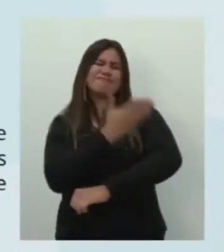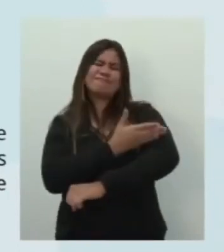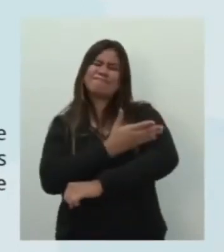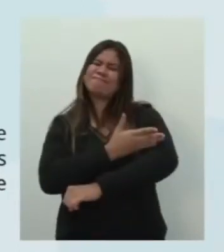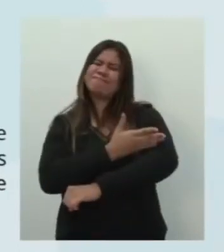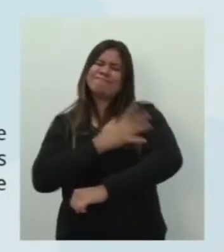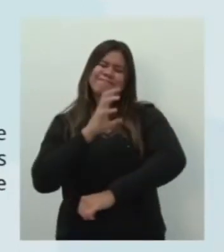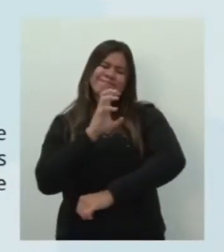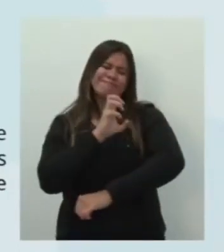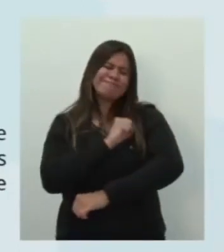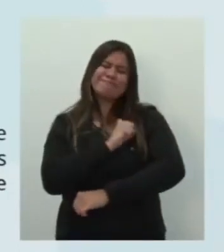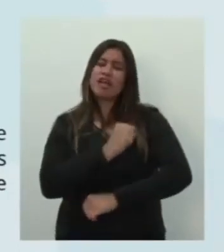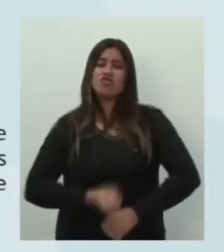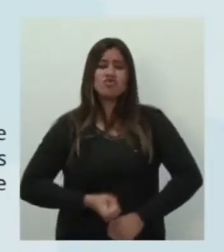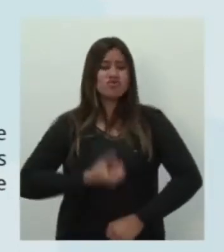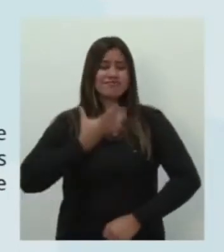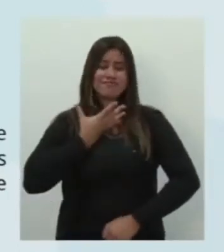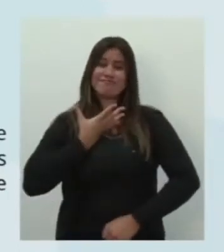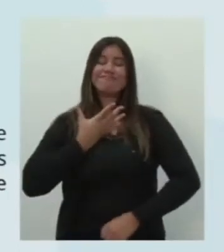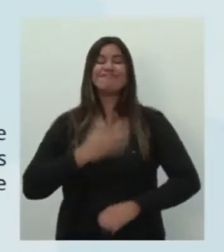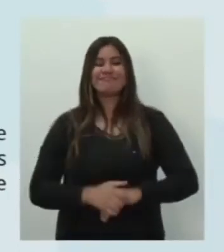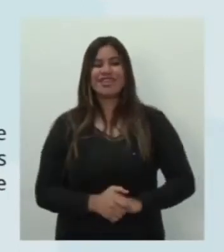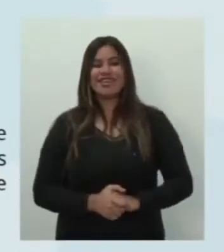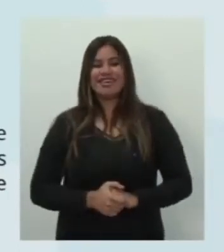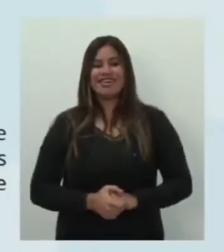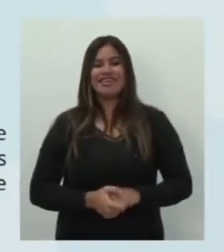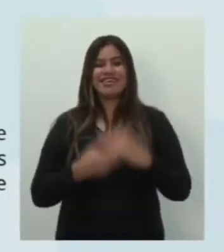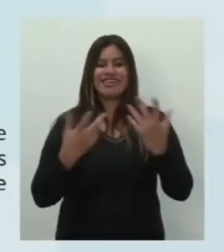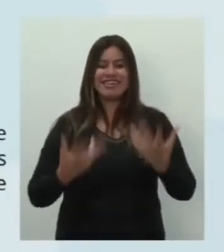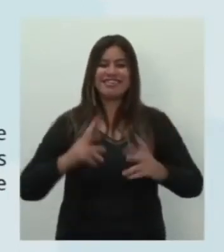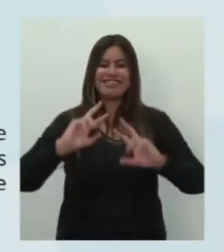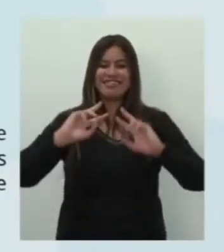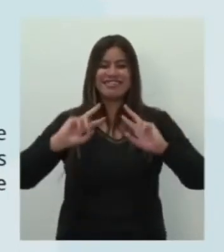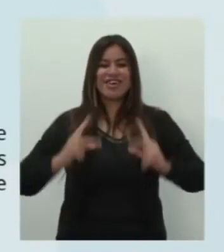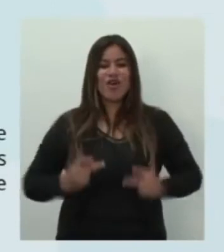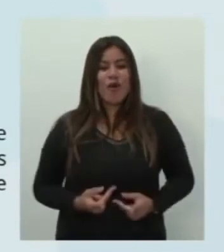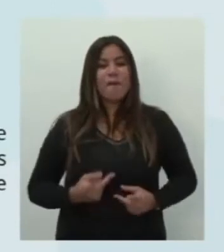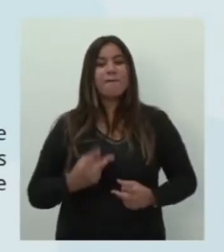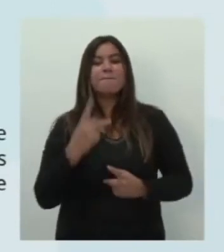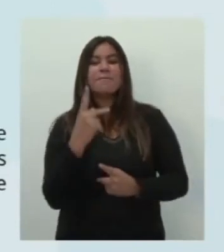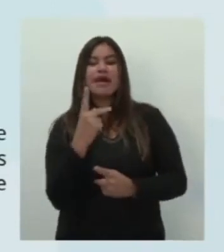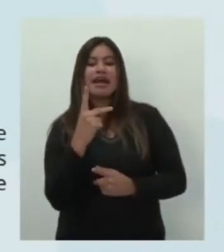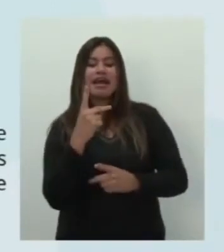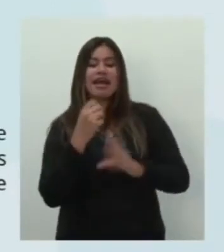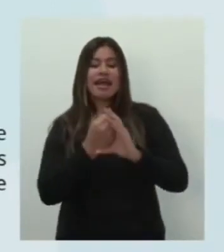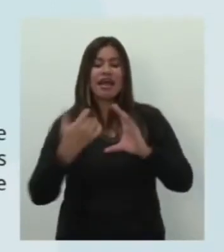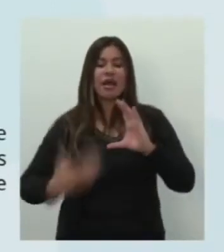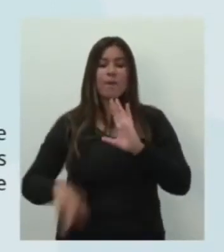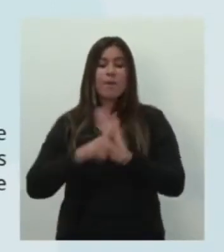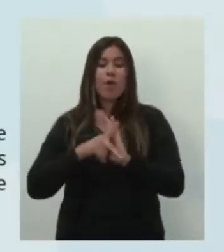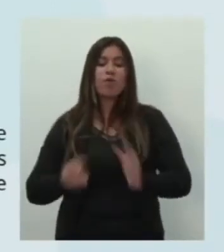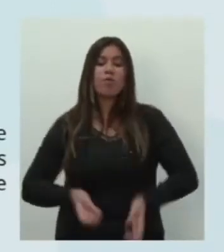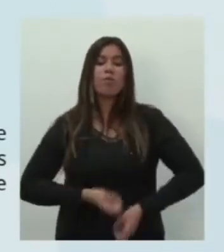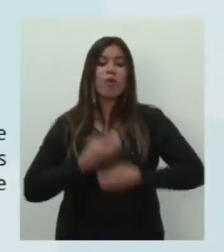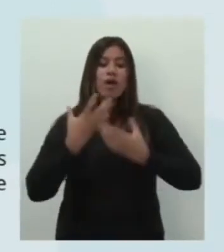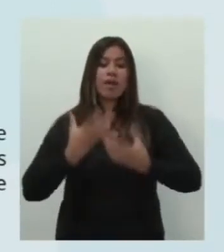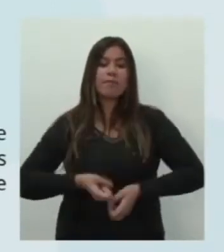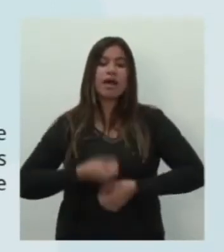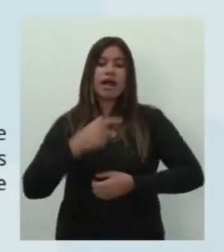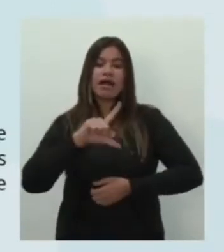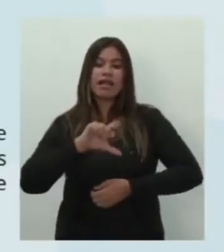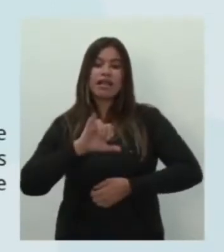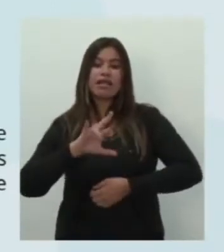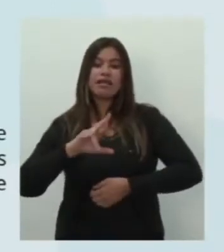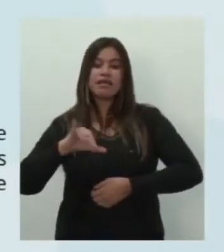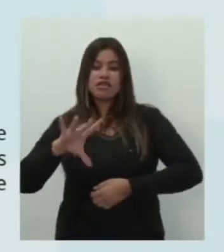Do trovadorismo. Habilidades, reconhecer características básicas do poema lírico. Isso, essa habilidade é uma